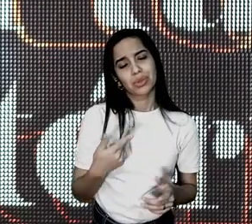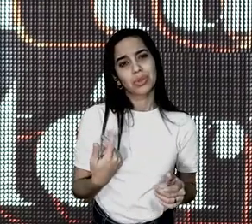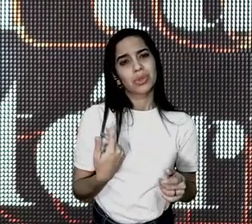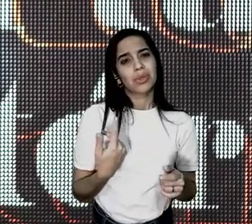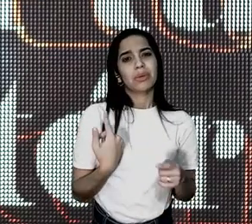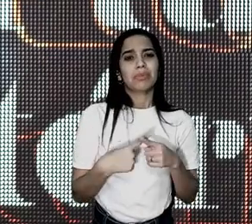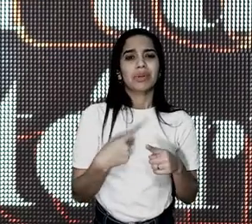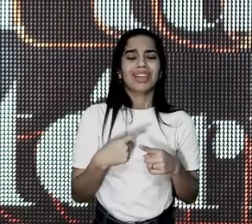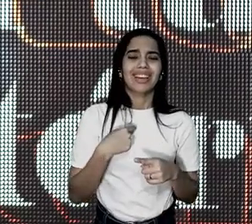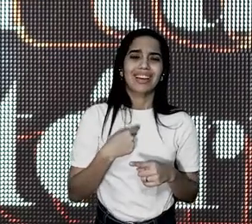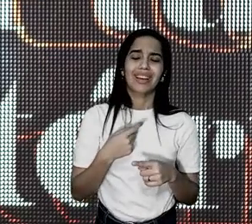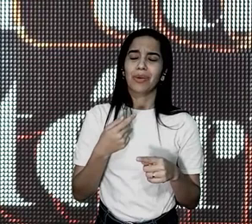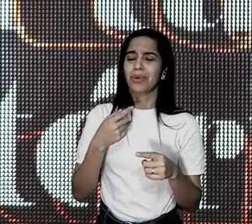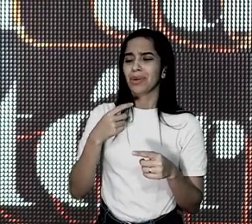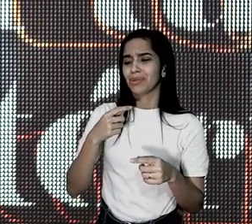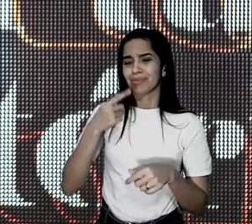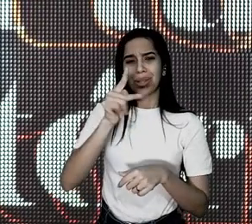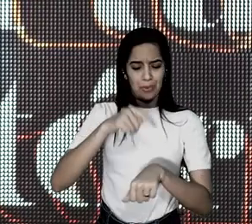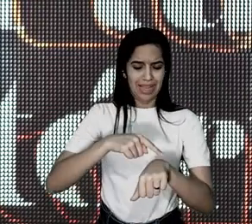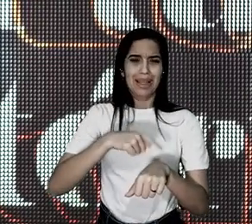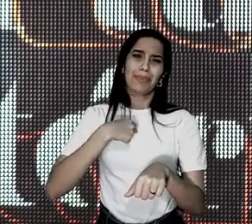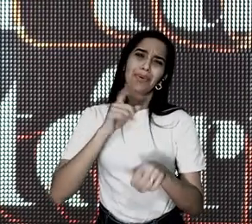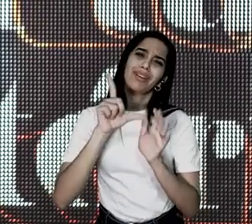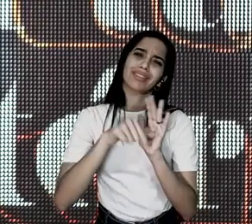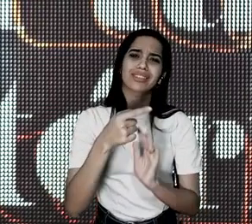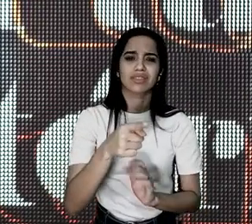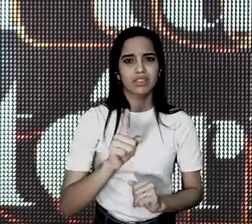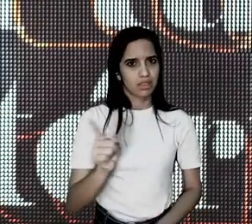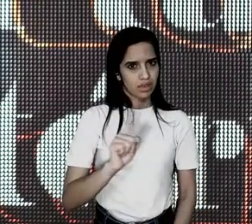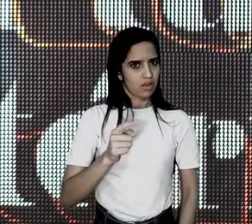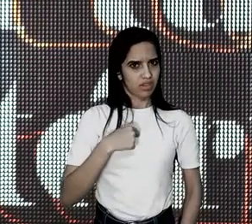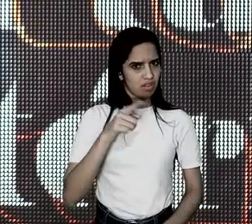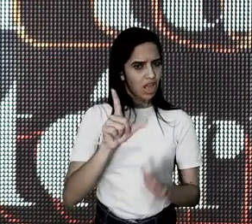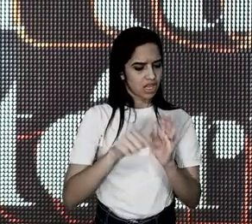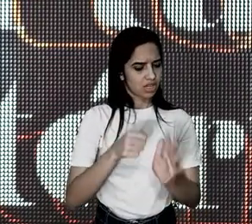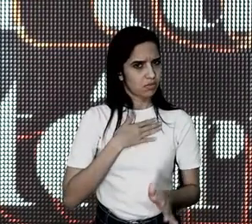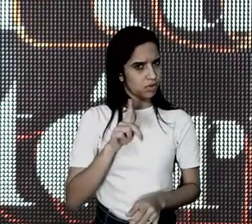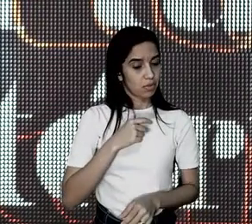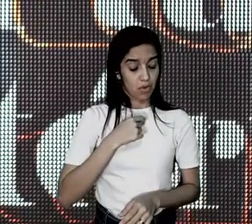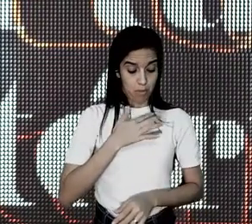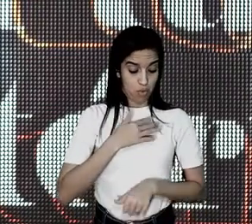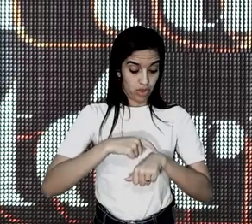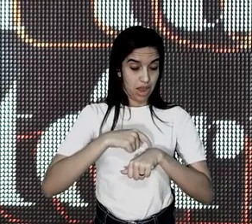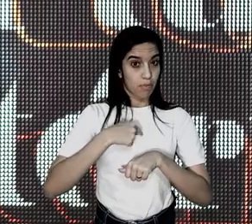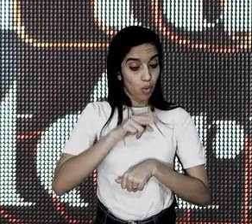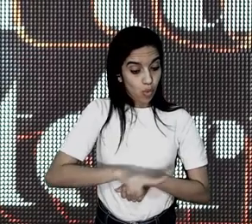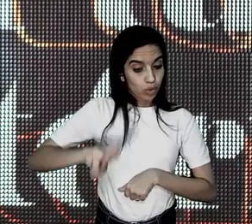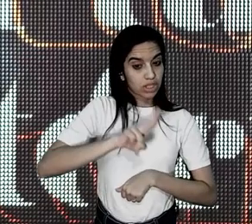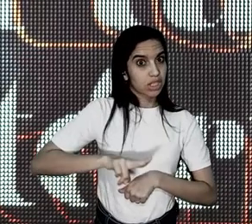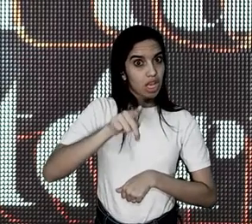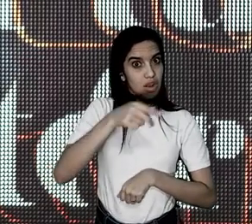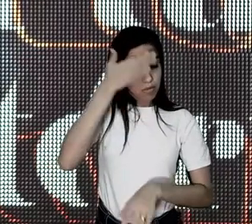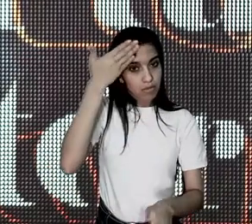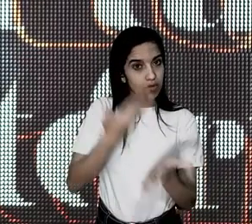por estar tomando seu tempo. E eu sempre digo para elas: você não está tomando meu tempo, eu estou investindo meu tempo em você, porque você